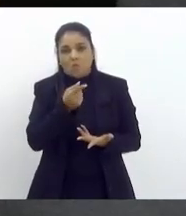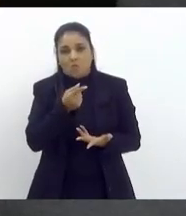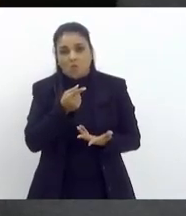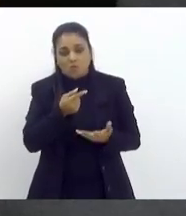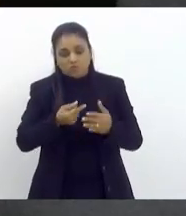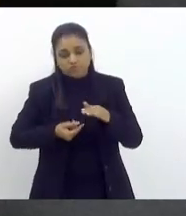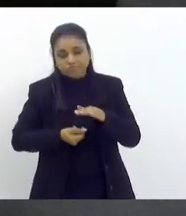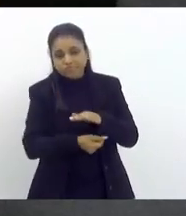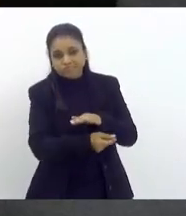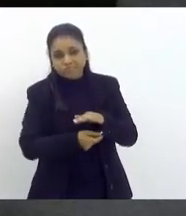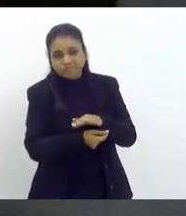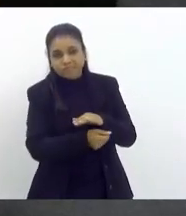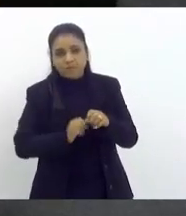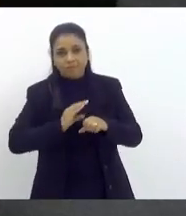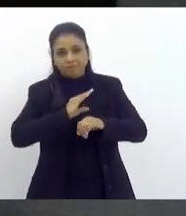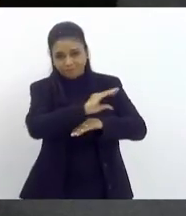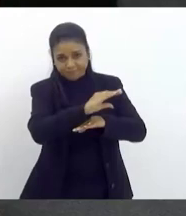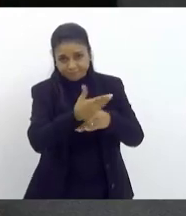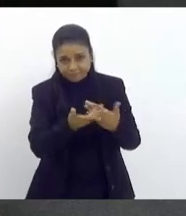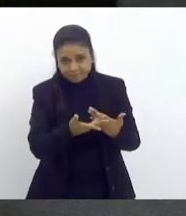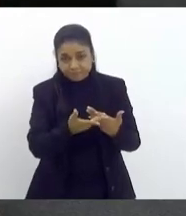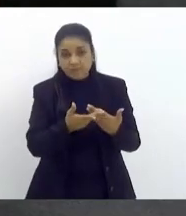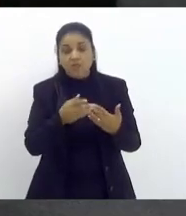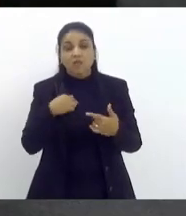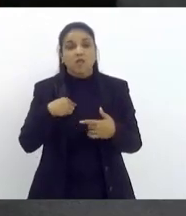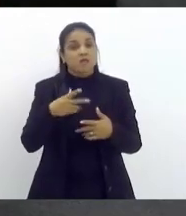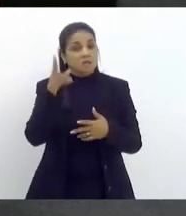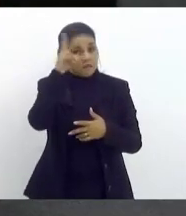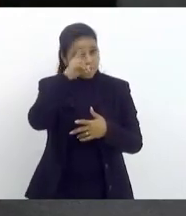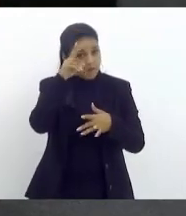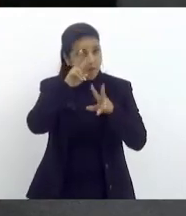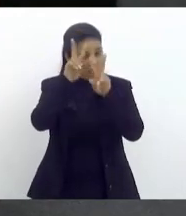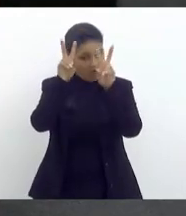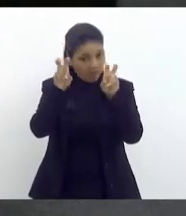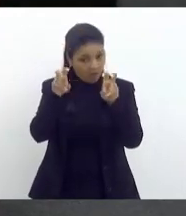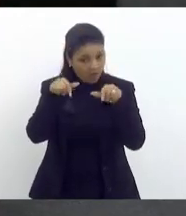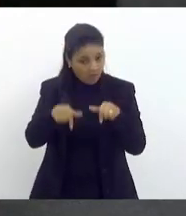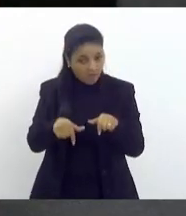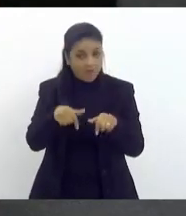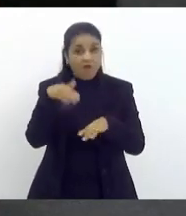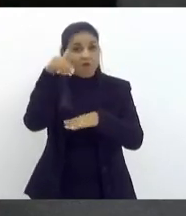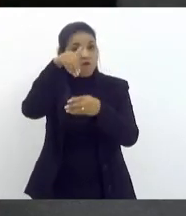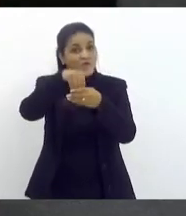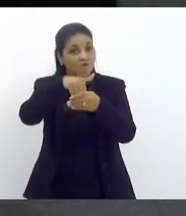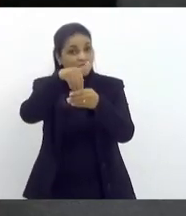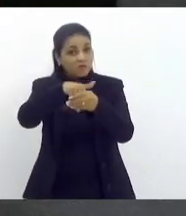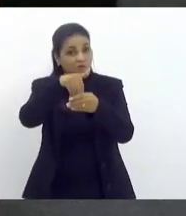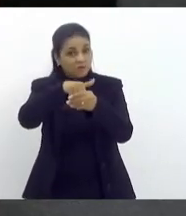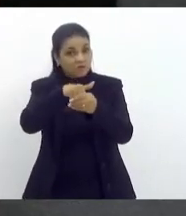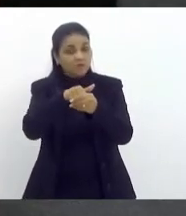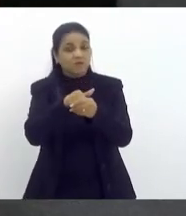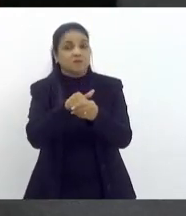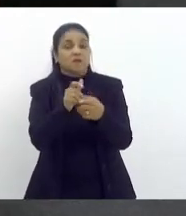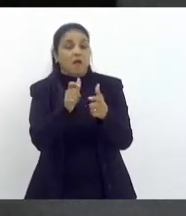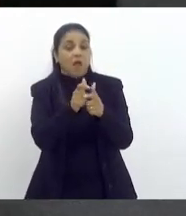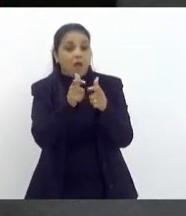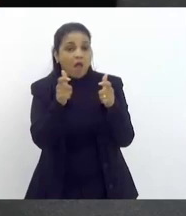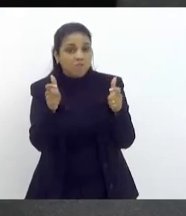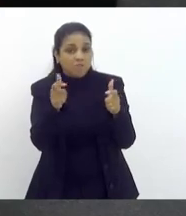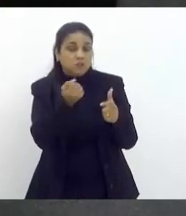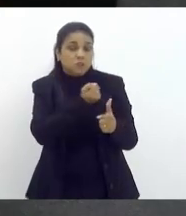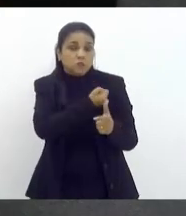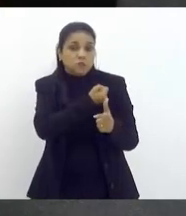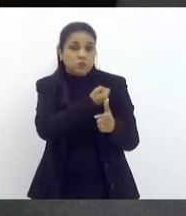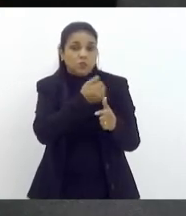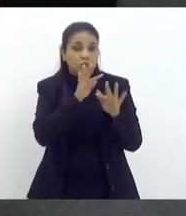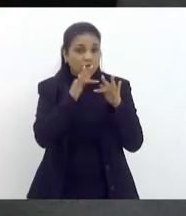RJ a gente precisa lembrar que nós votamos aqui nessa casa ampliação do supera RJ para mais esse ano